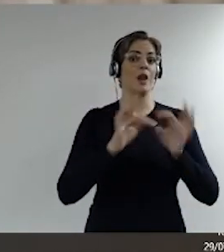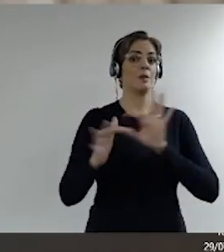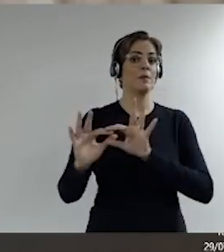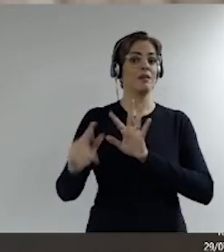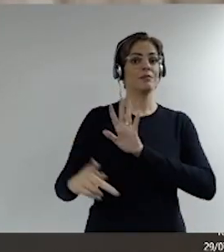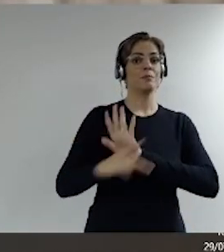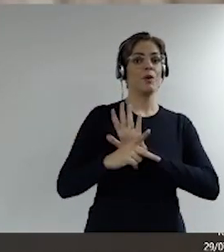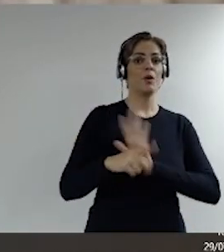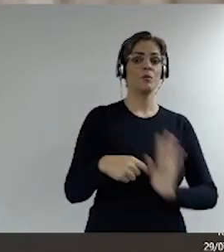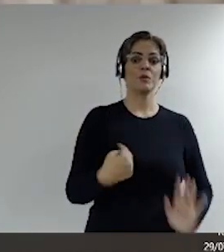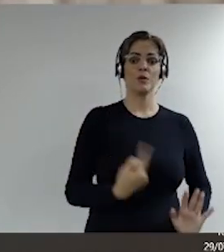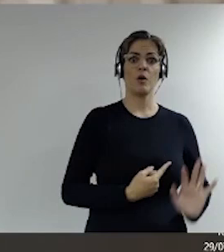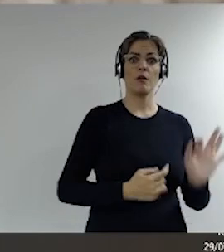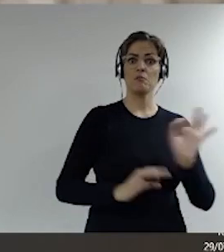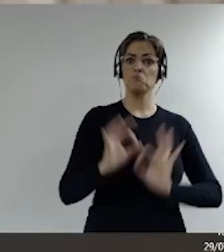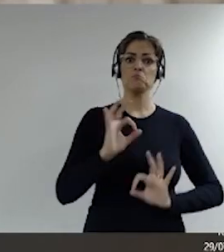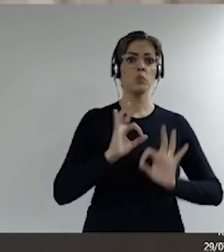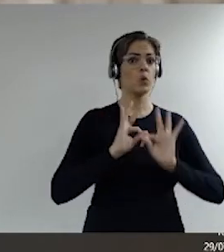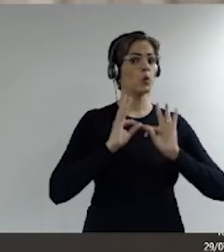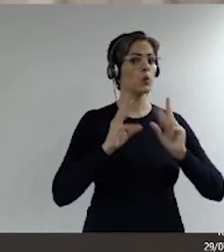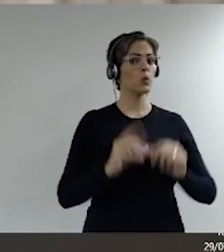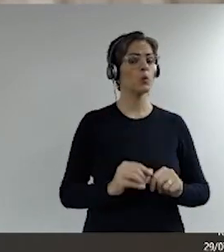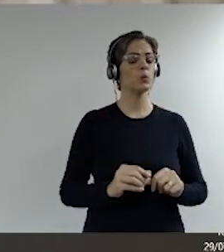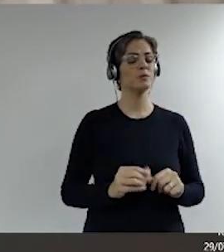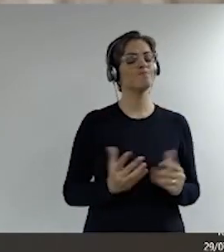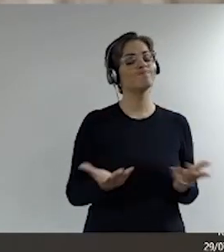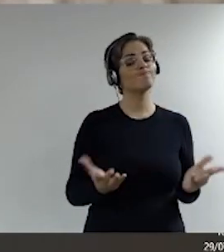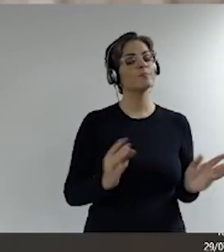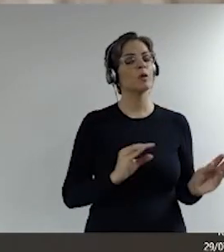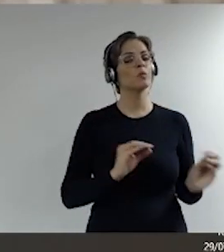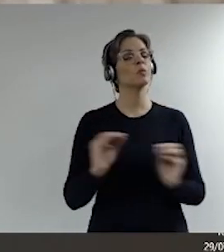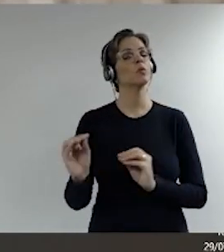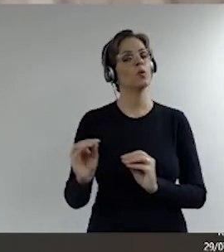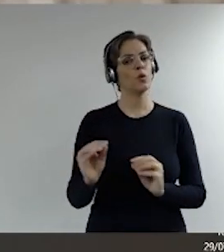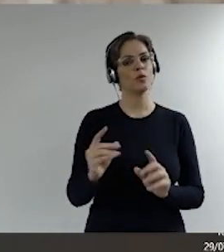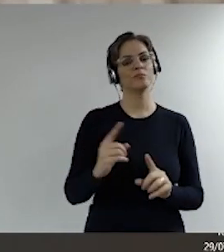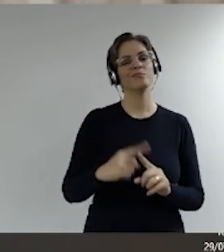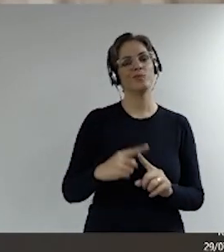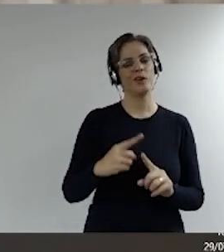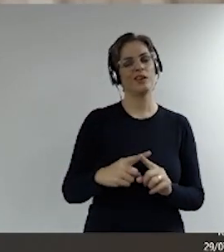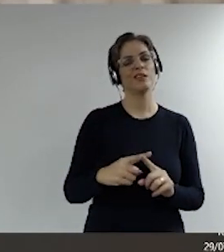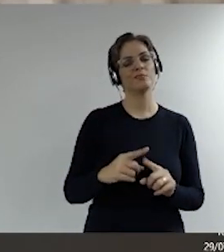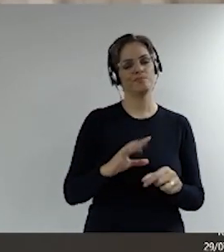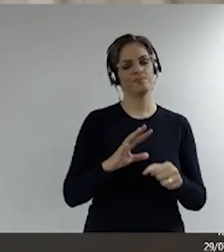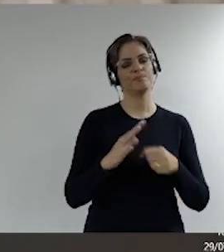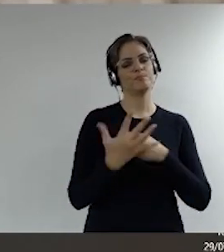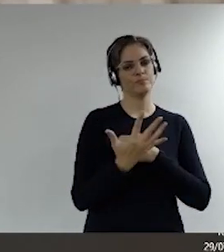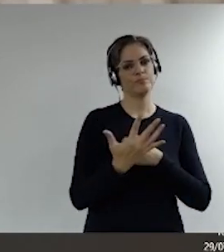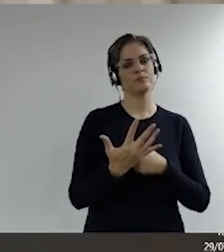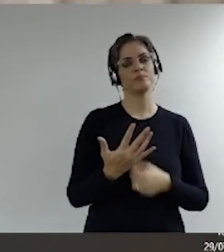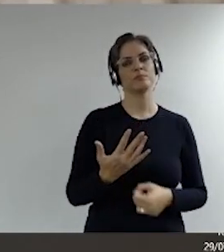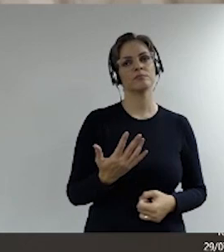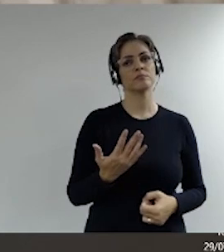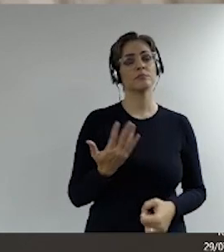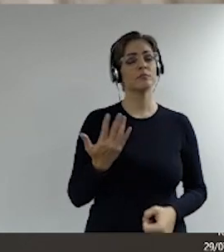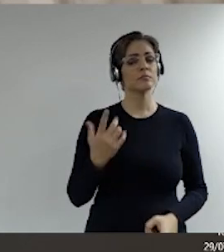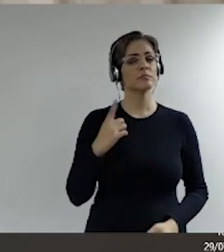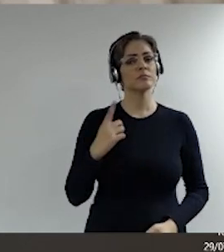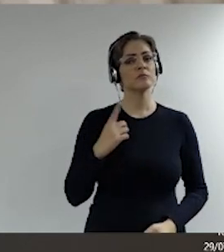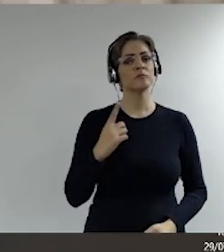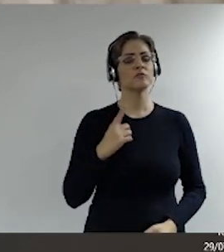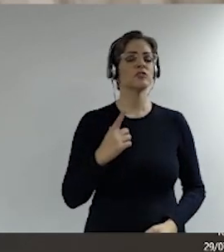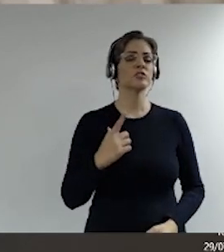estava muito bem programada, e com o advento da pandemia, nós criamos aí modalidades